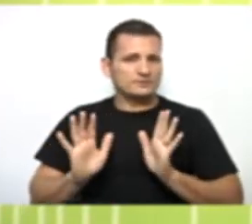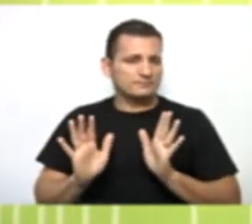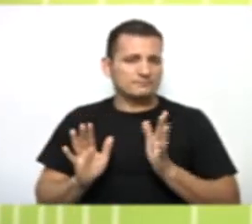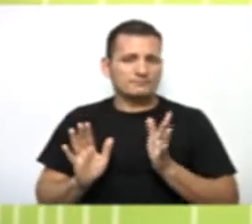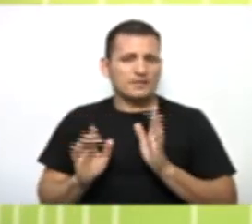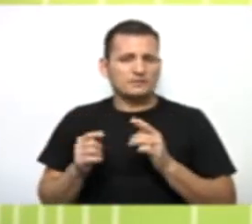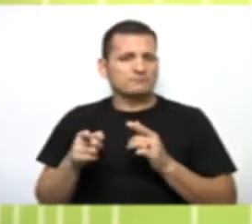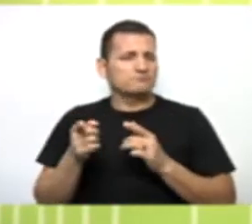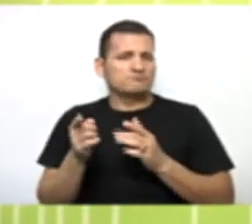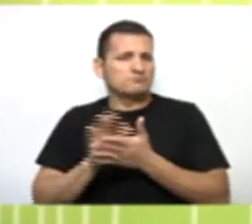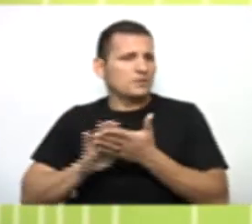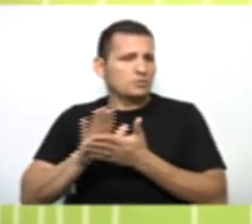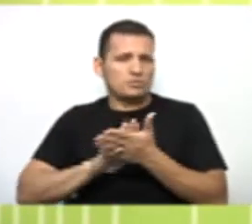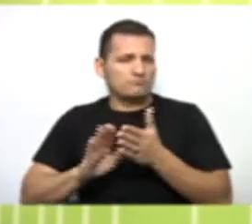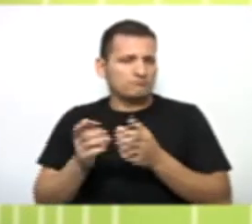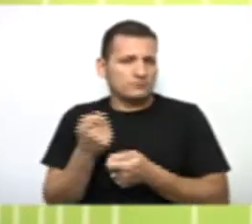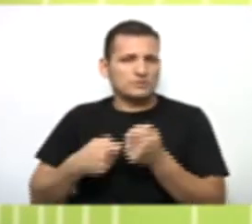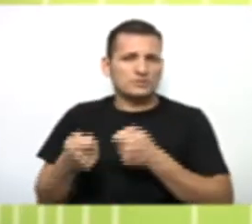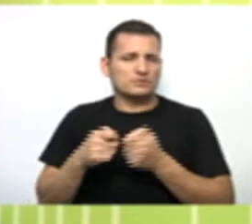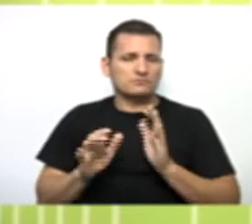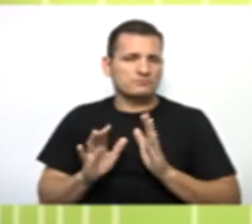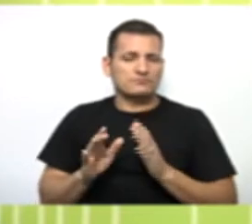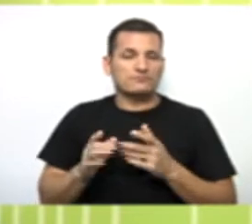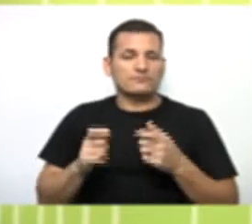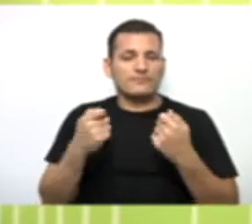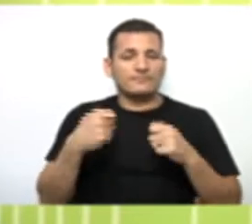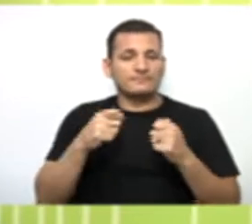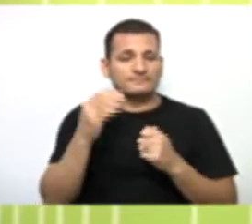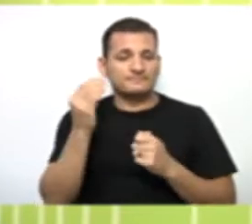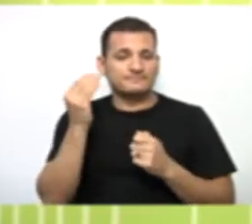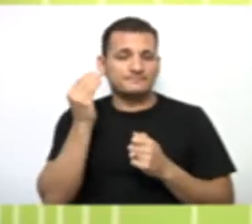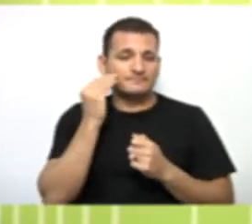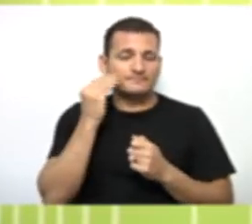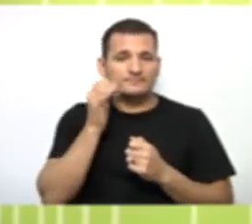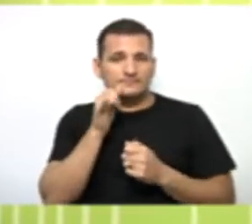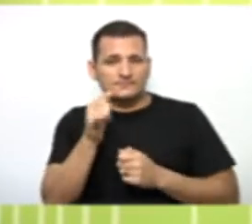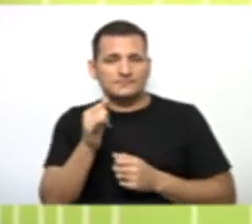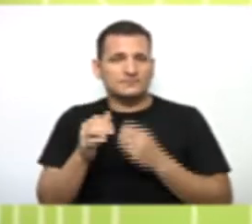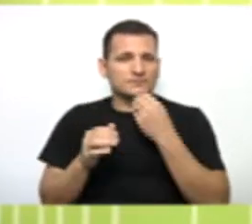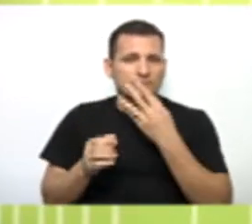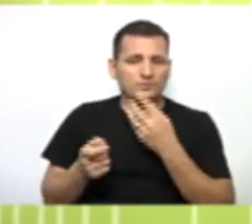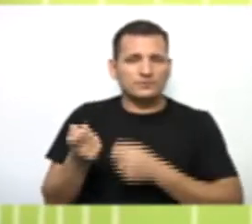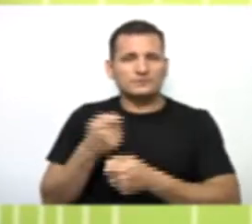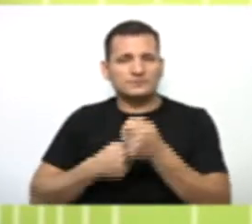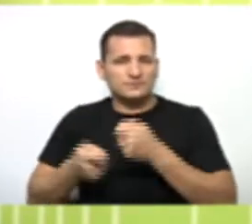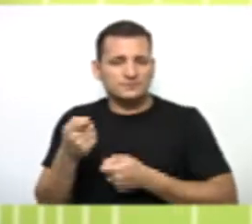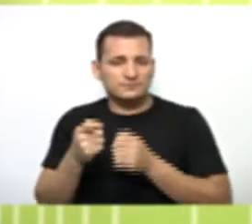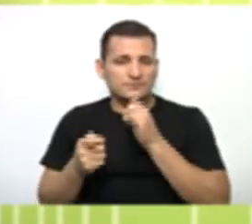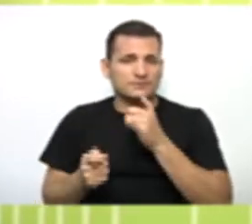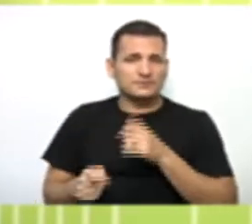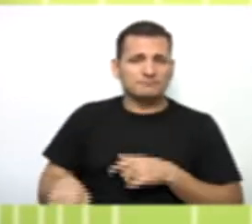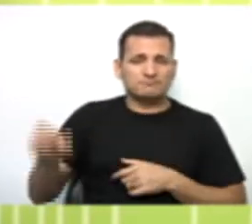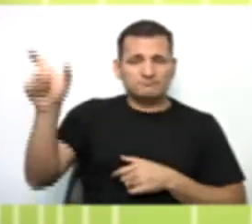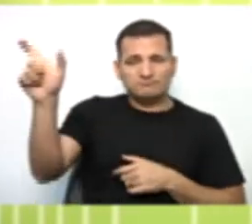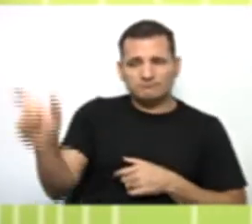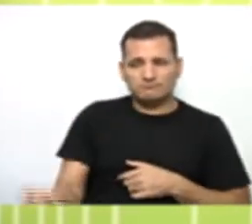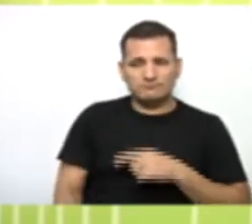deve ser assim em nenhuma negociação. Precisamos verificar se foi boa a negociação, se a outra parte